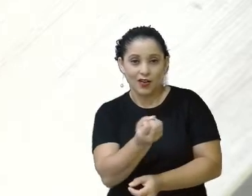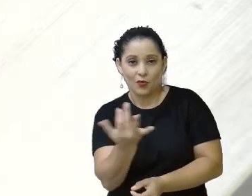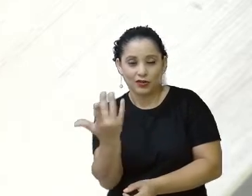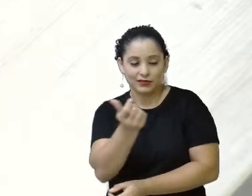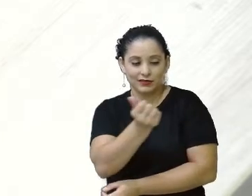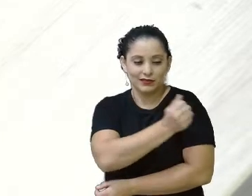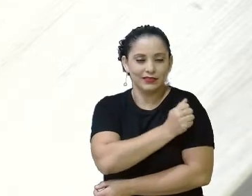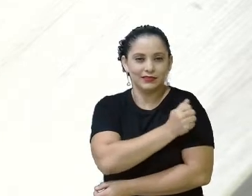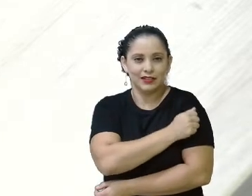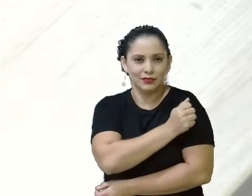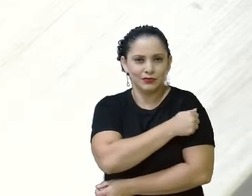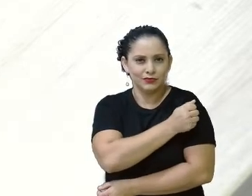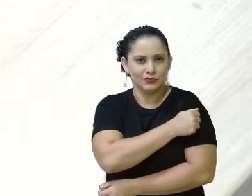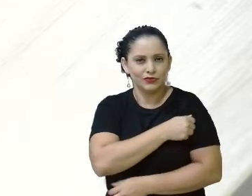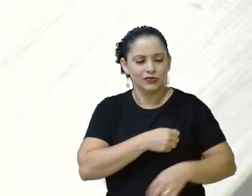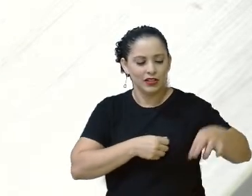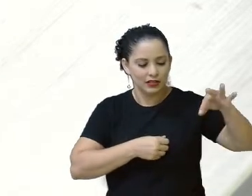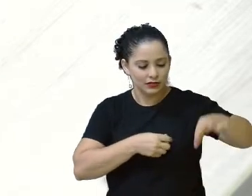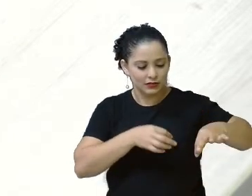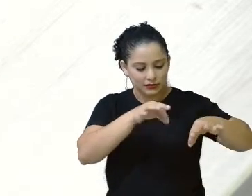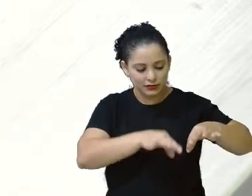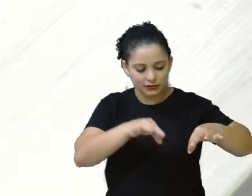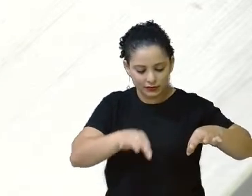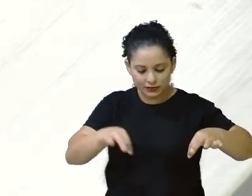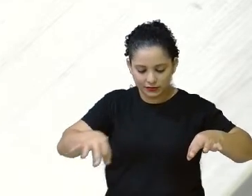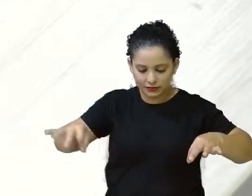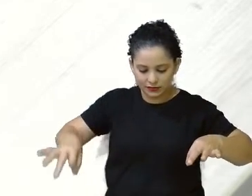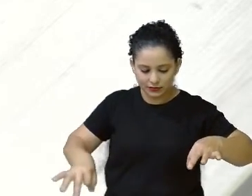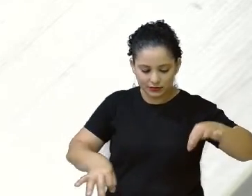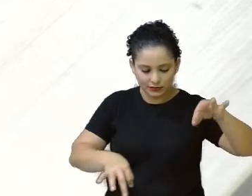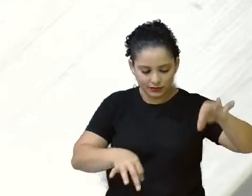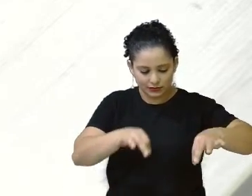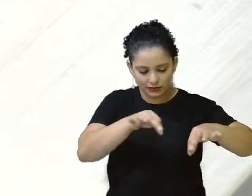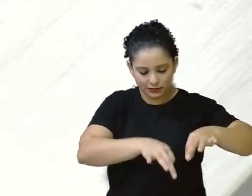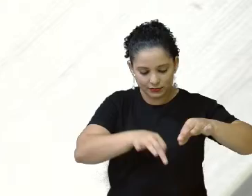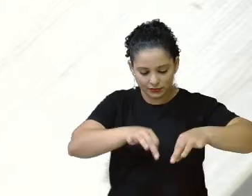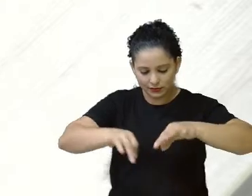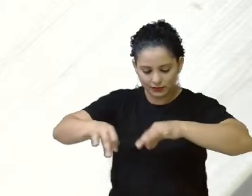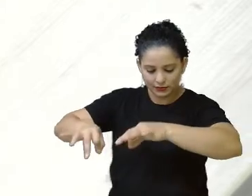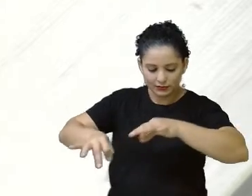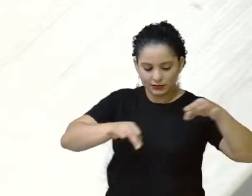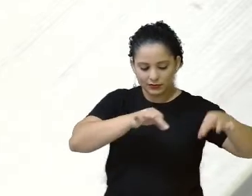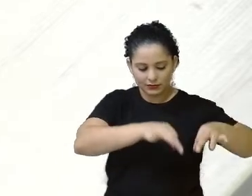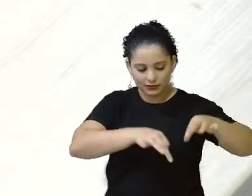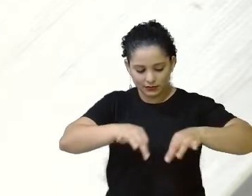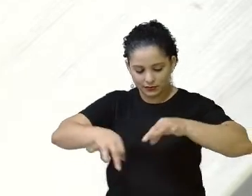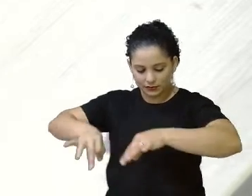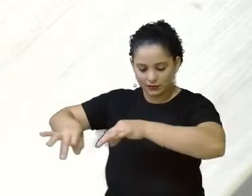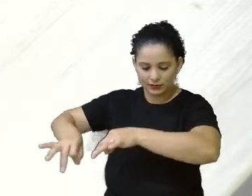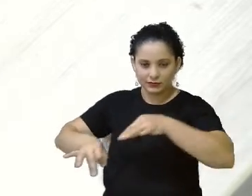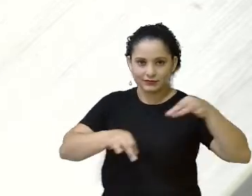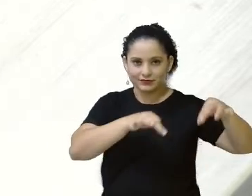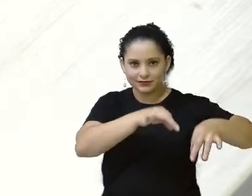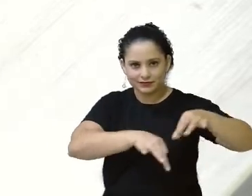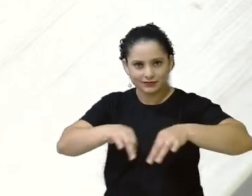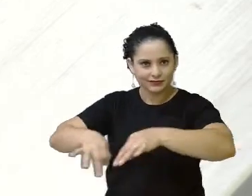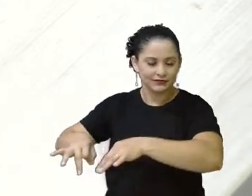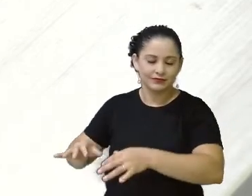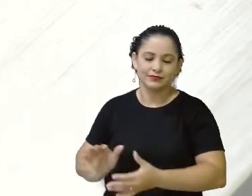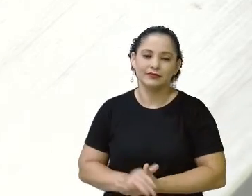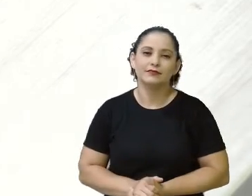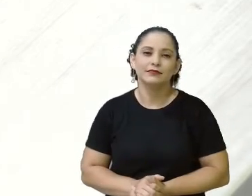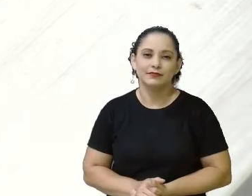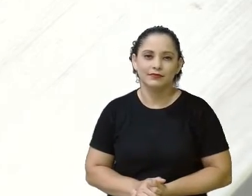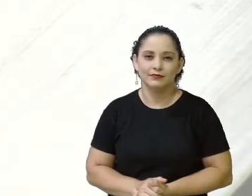alunos. Como vocês escolhem quando estão jogando queimado? Vamos escolher, vamos tirar pau ímpar para ver quem é do grupo de quem. Pronto.